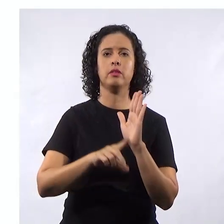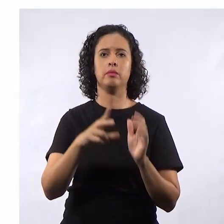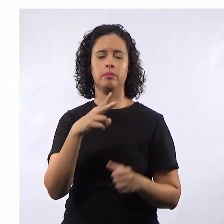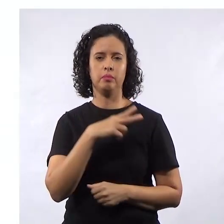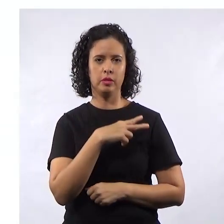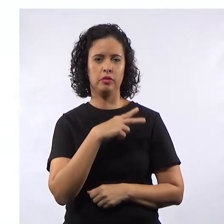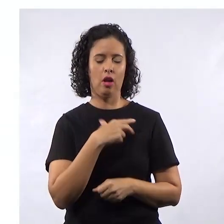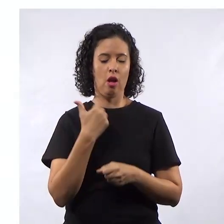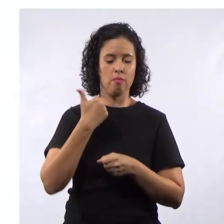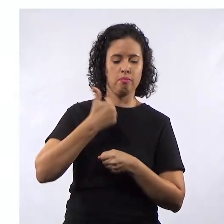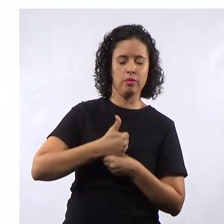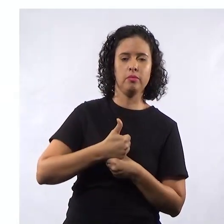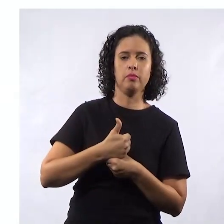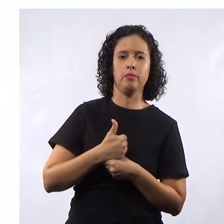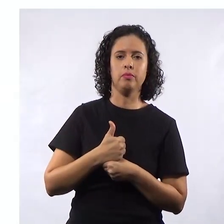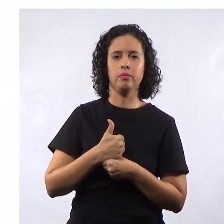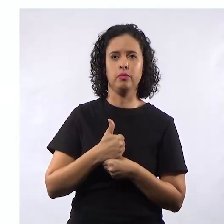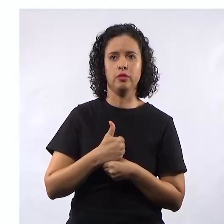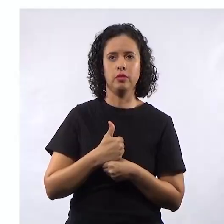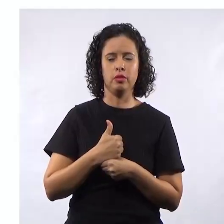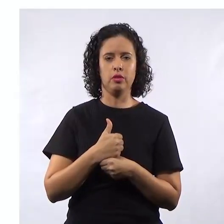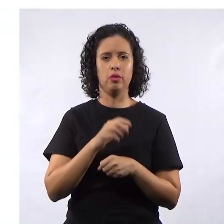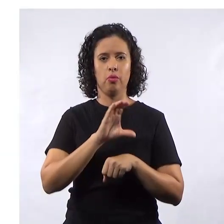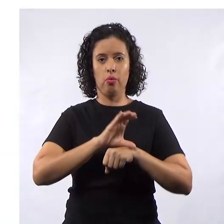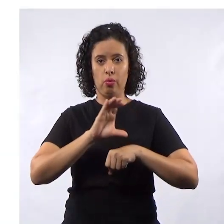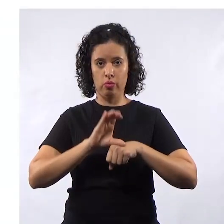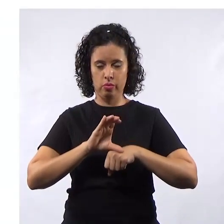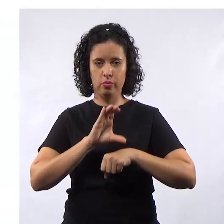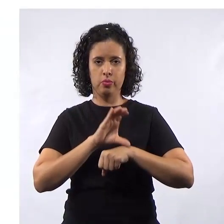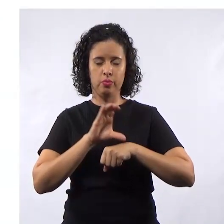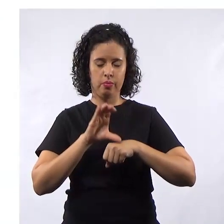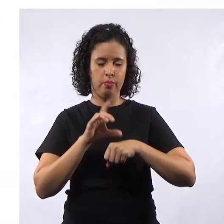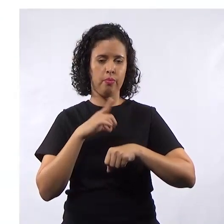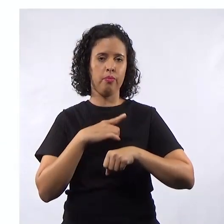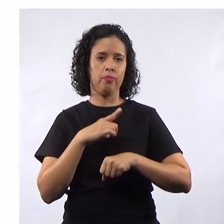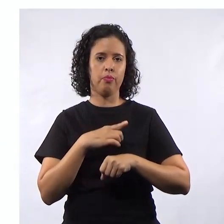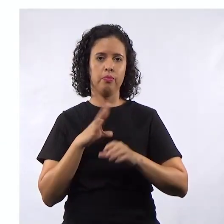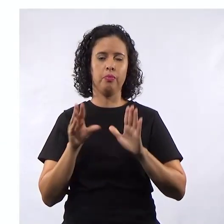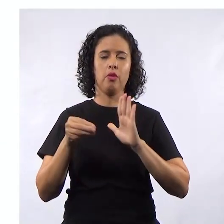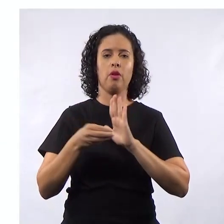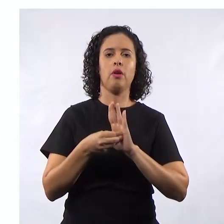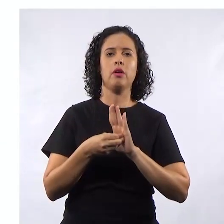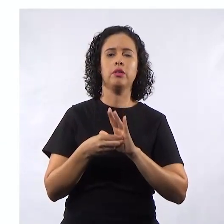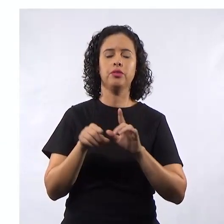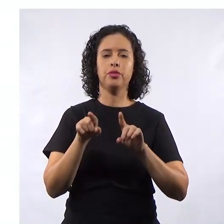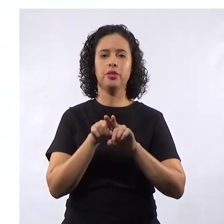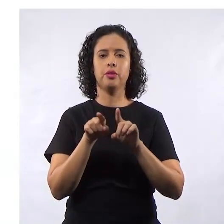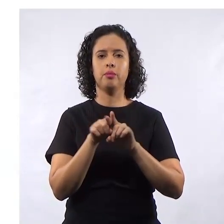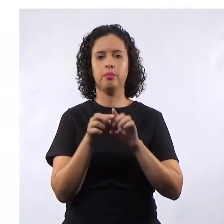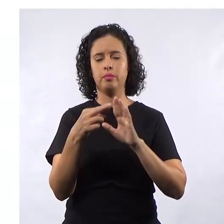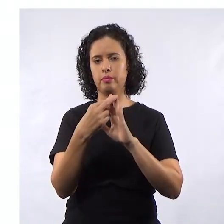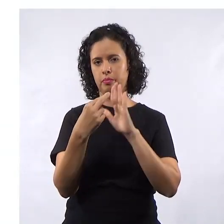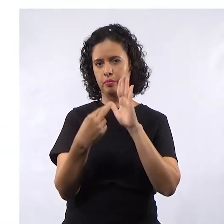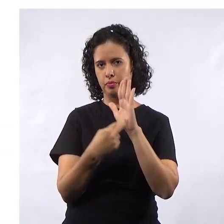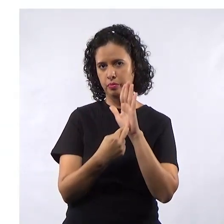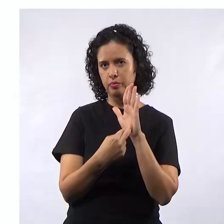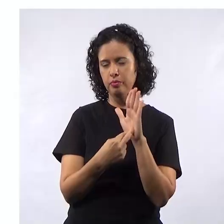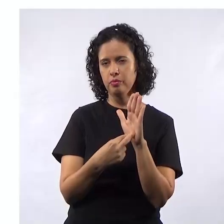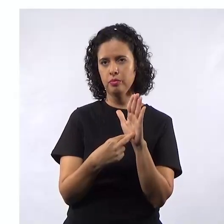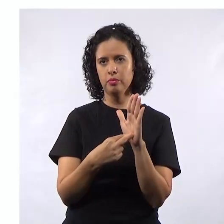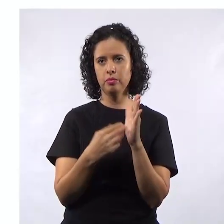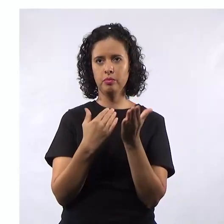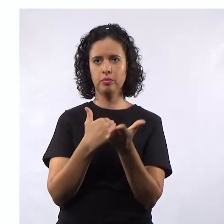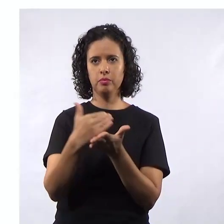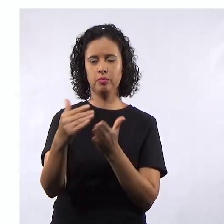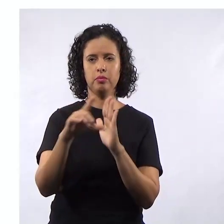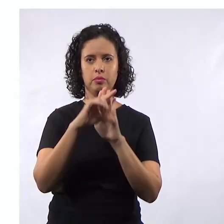herança, de sucessões, está dentro do direito privado, lá no Código Civil também, tá? Essa regulamentação do direito internacional privado, ela começa